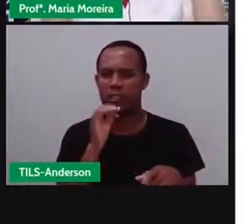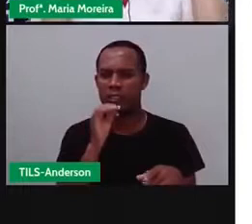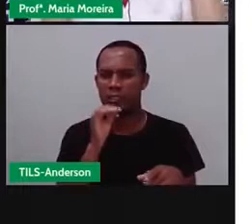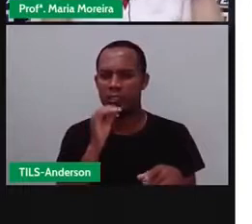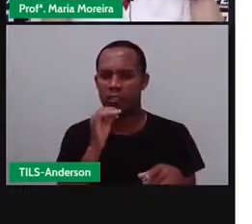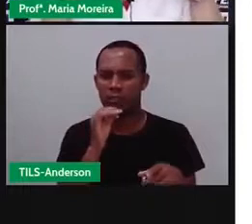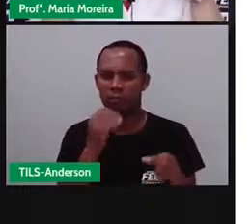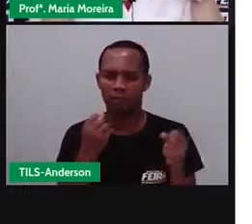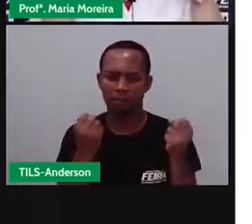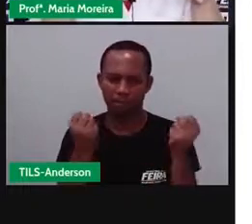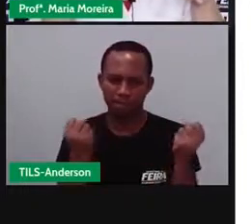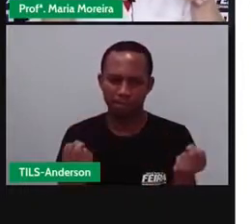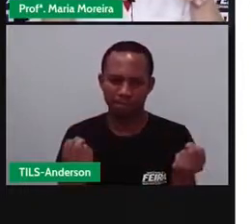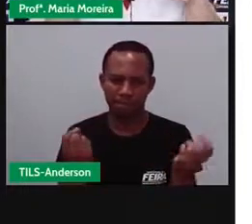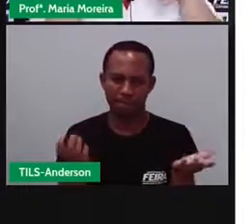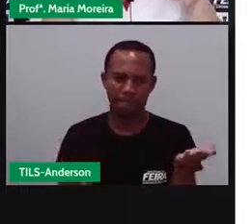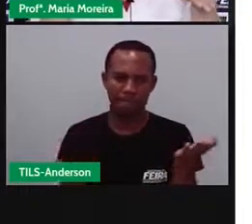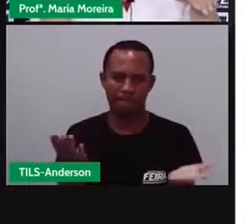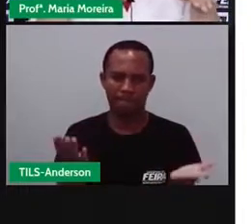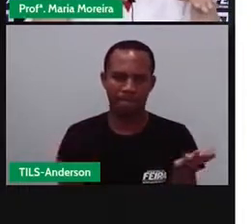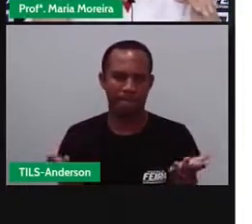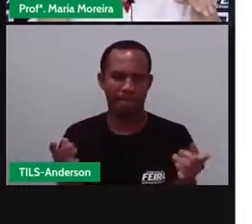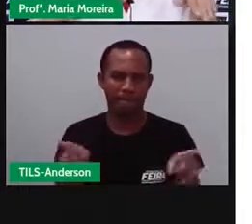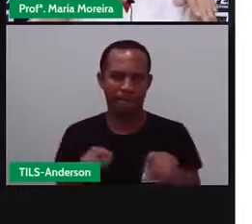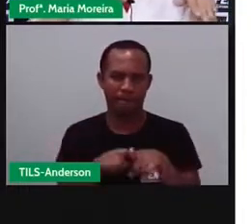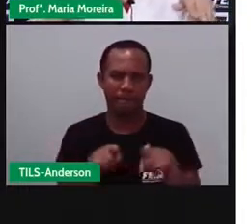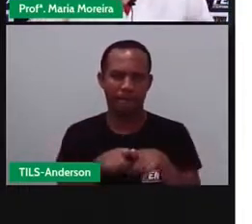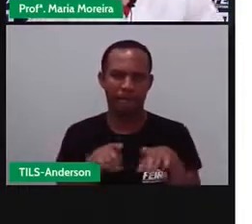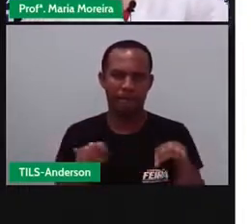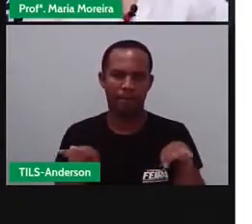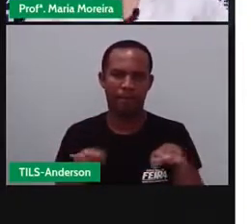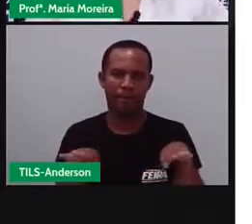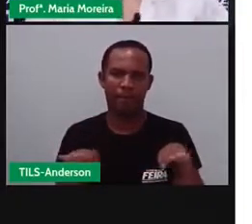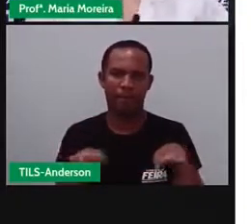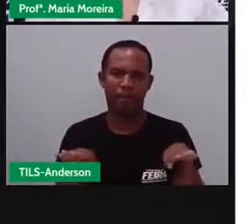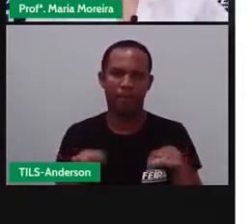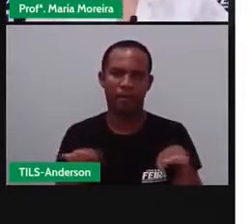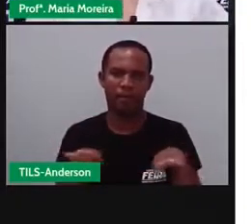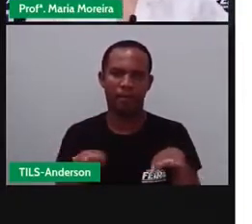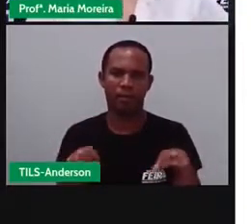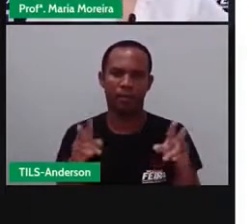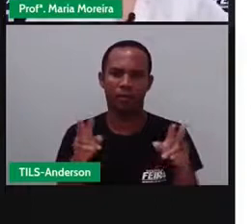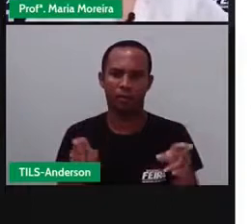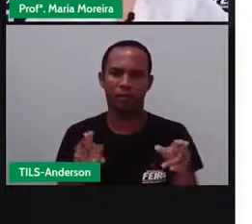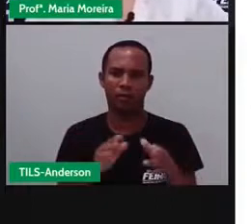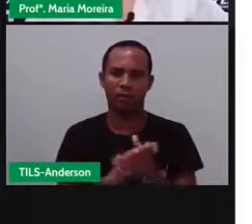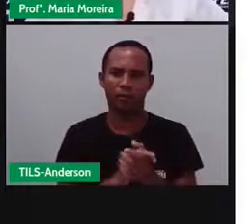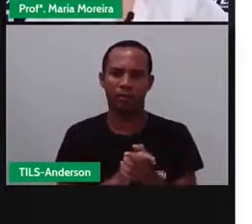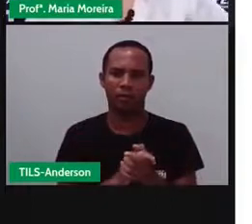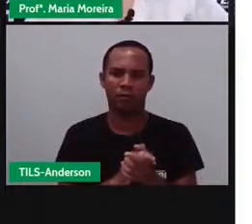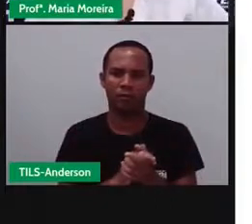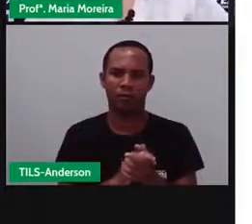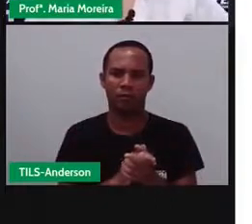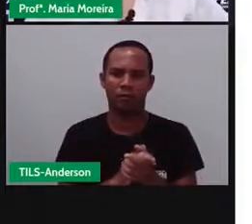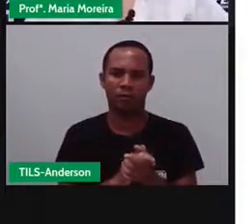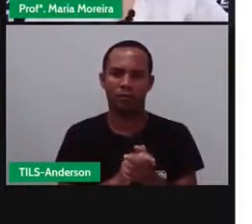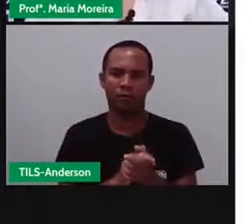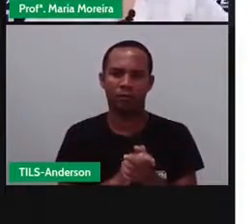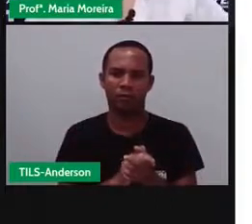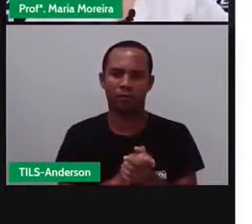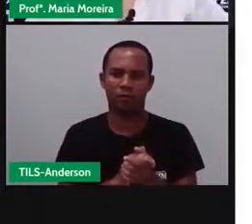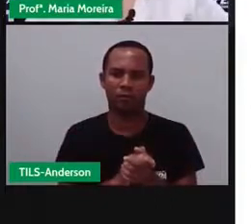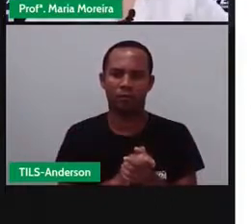Que meio quilo, né? A metade de 1 quilo vai ser o quê? 500 gramas. Olha só,